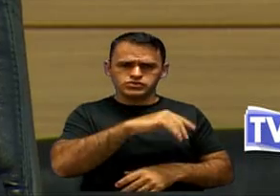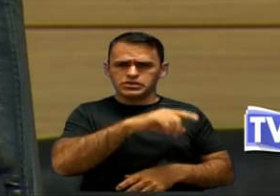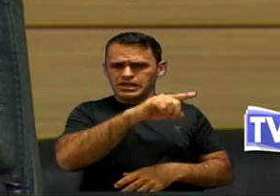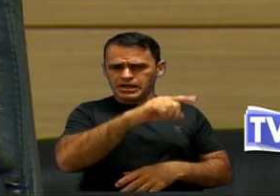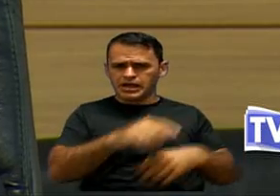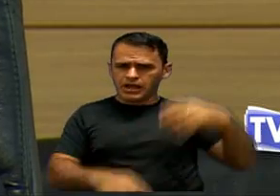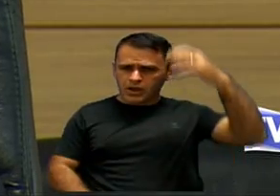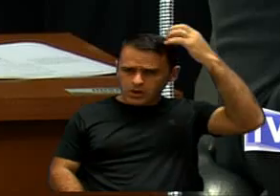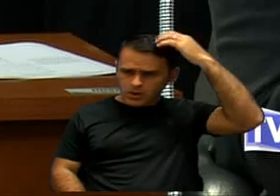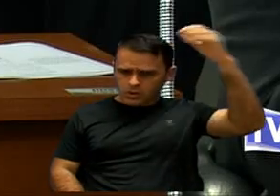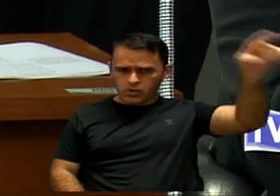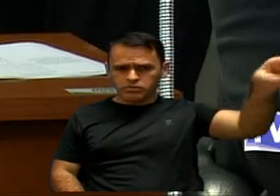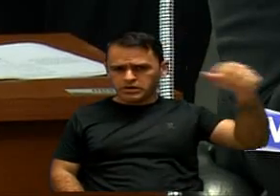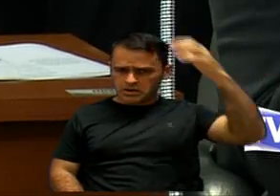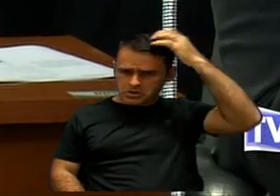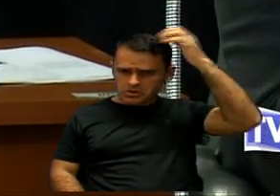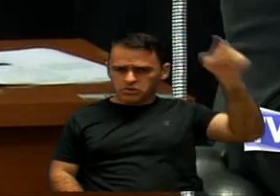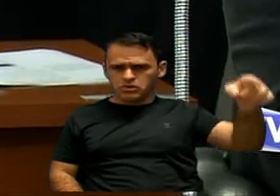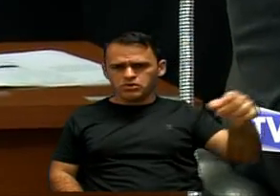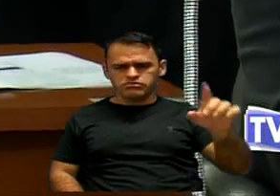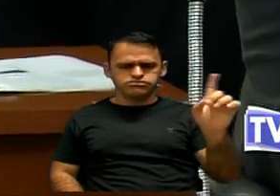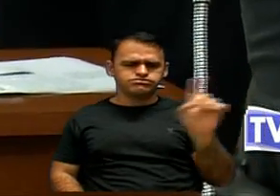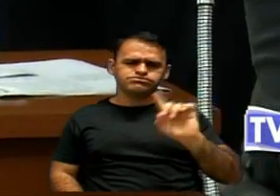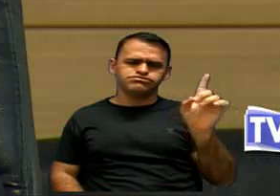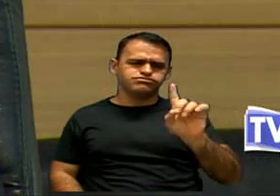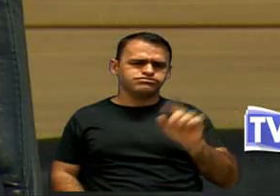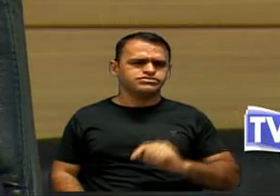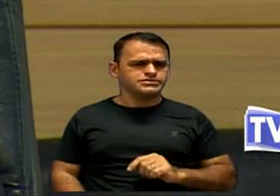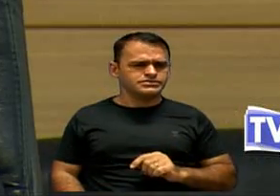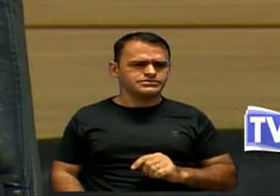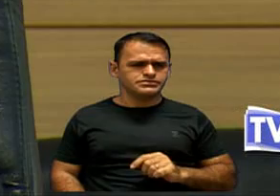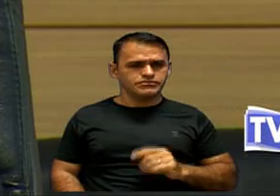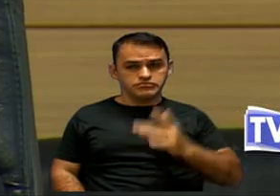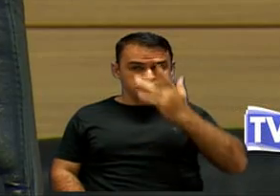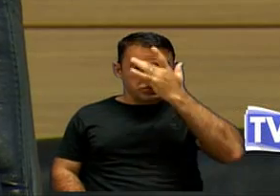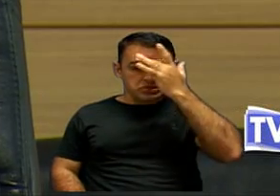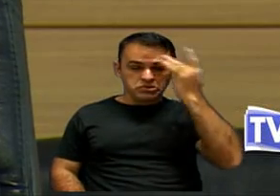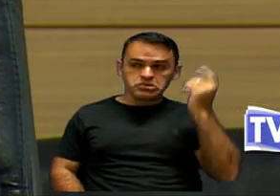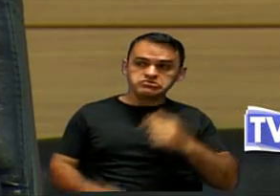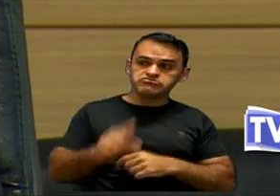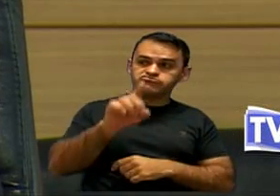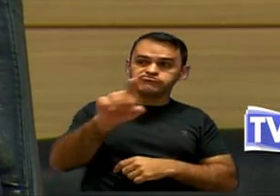delas. Os facilitadores dessas